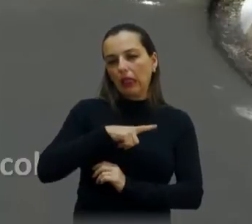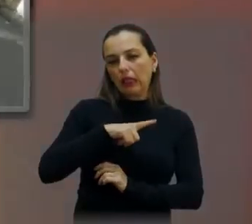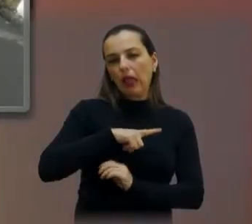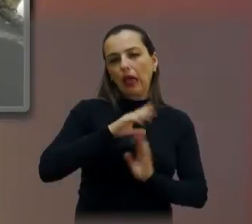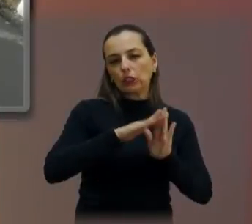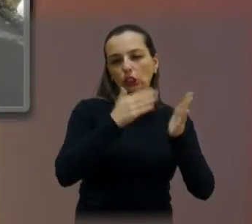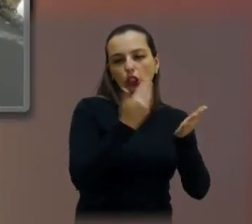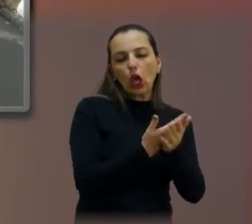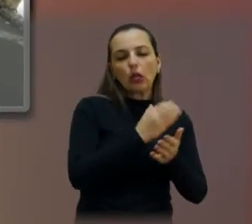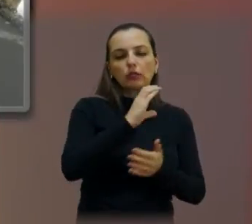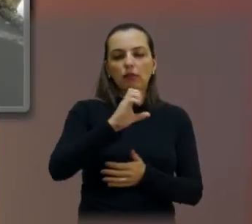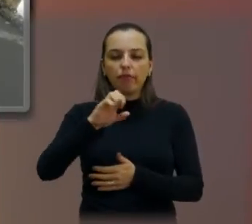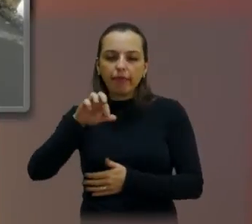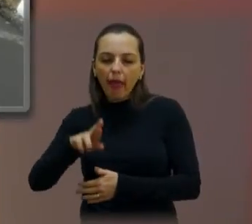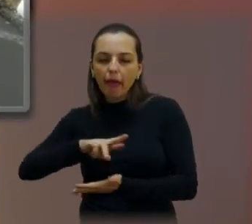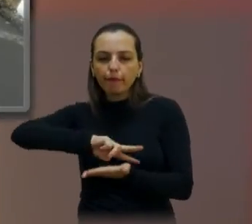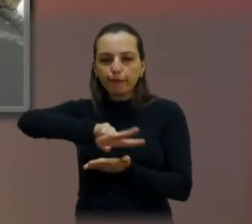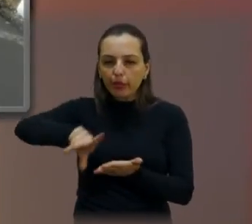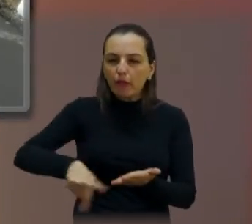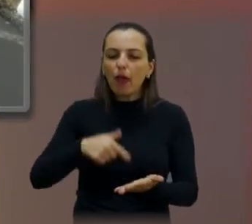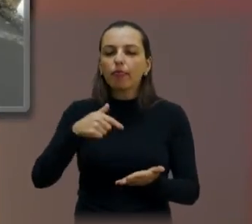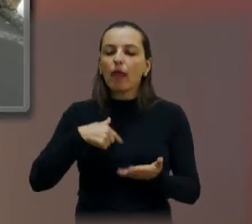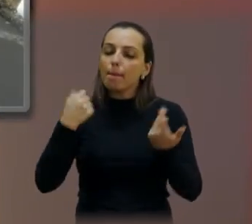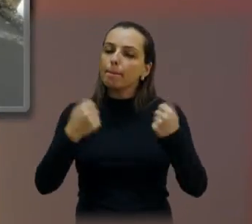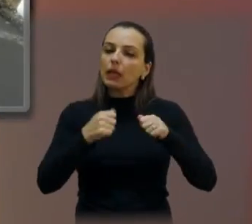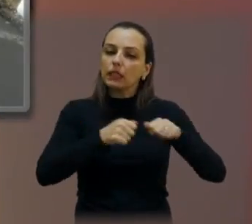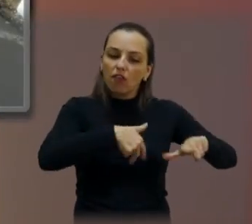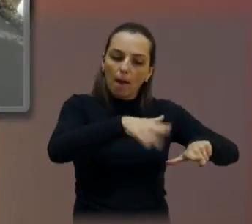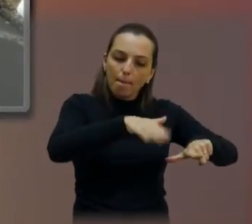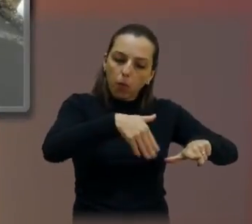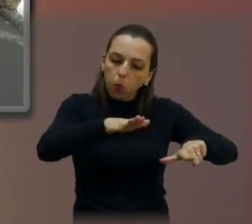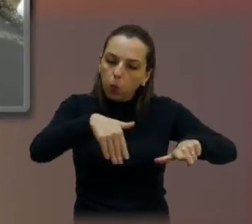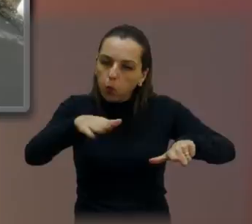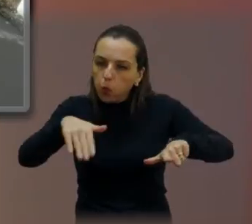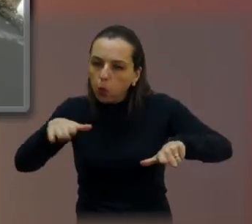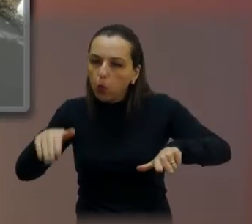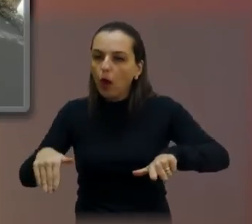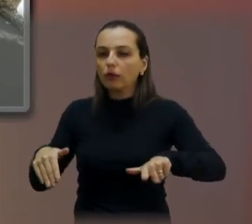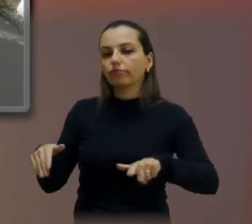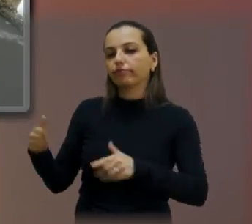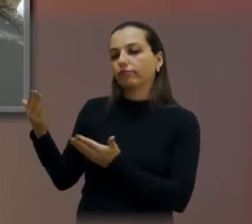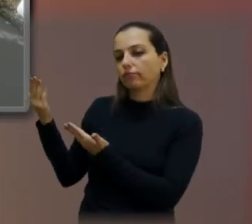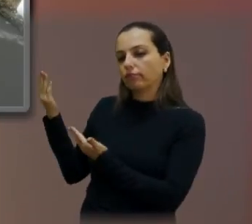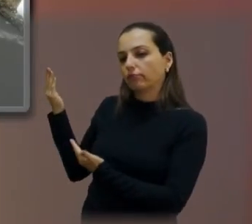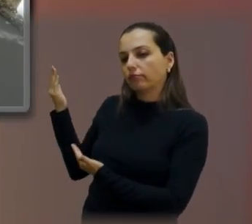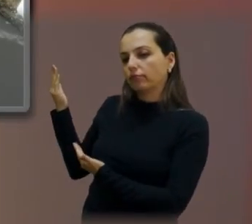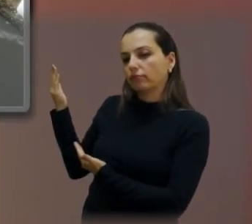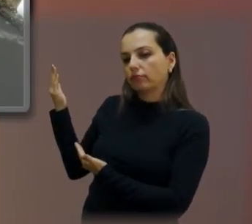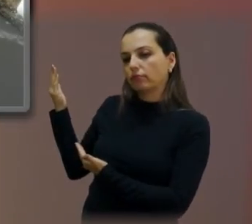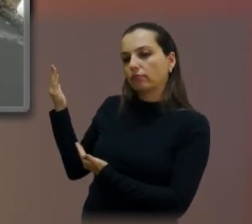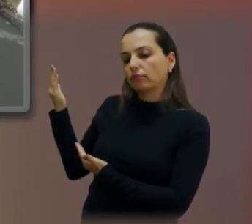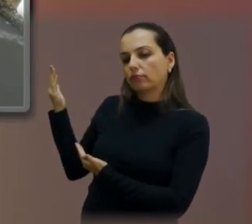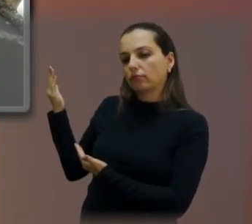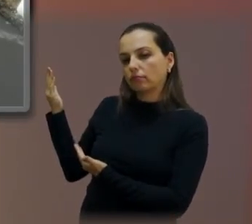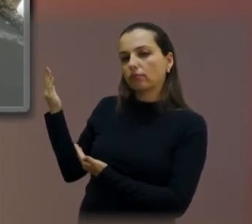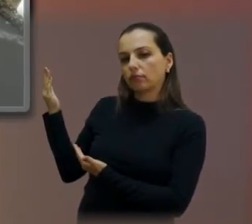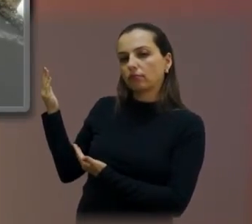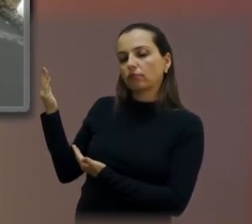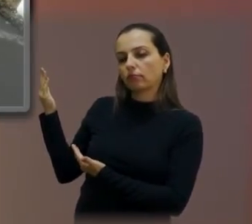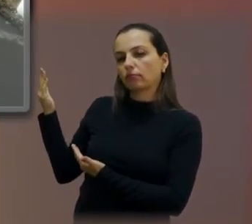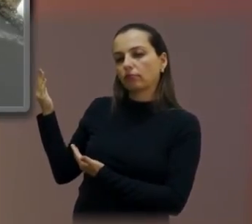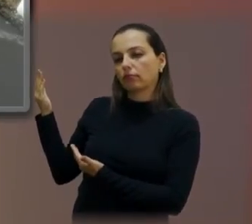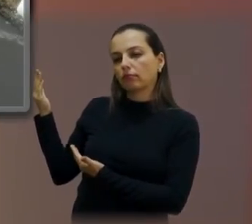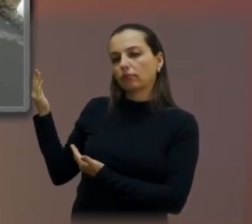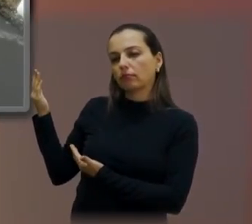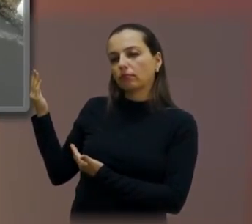escola também de ensino fundamental. Então, precisava reforçar essa sinalização. Lembrando que a rua Mário Barbugli, ali de cima,